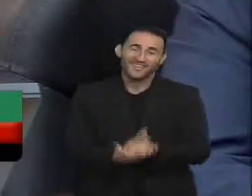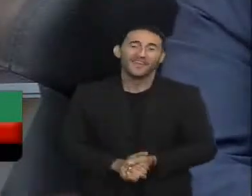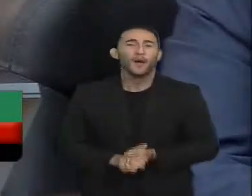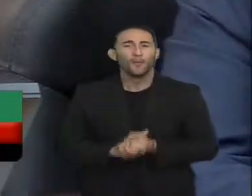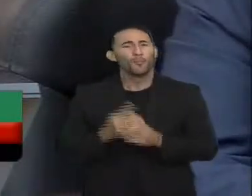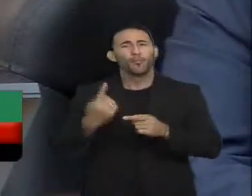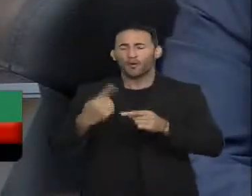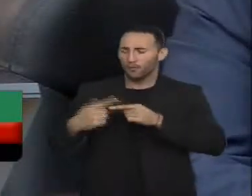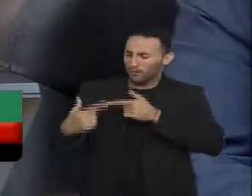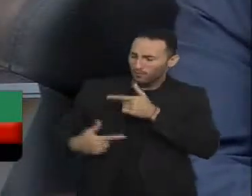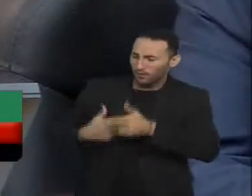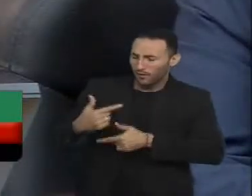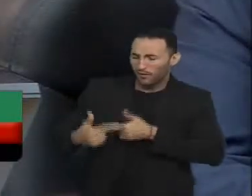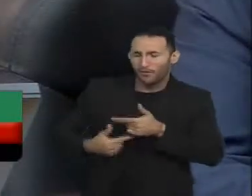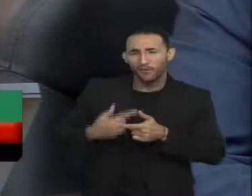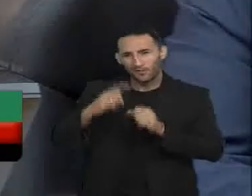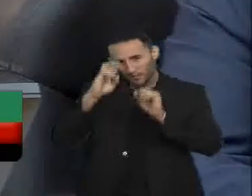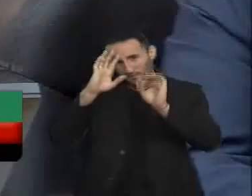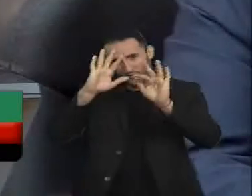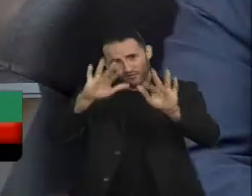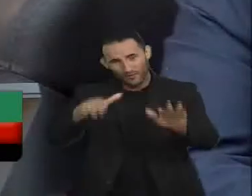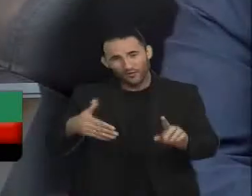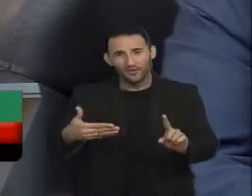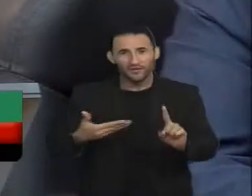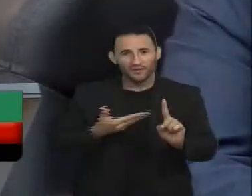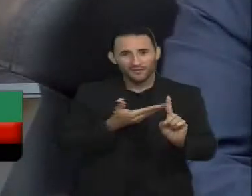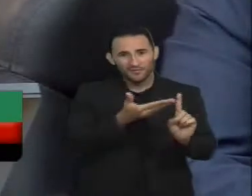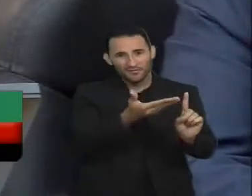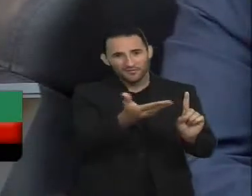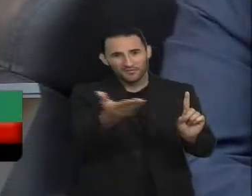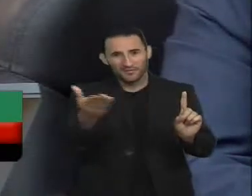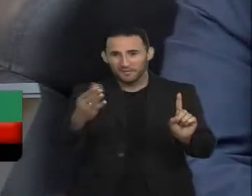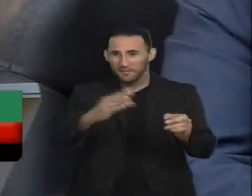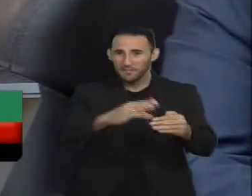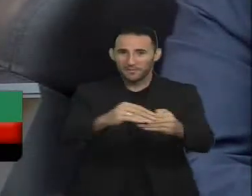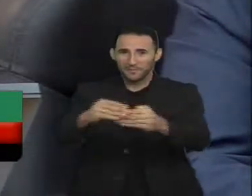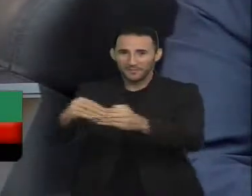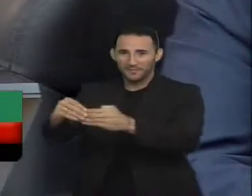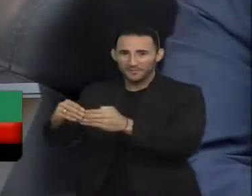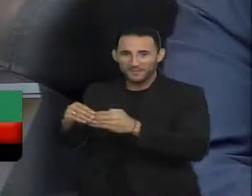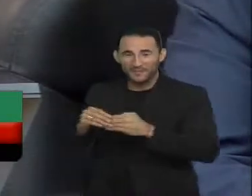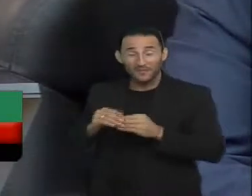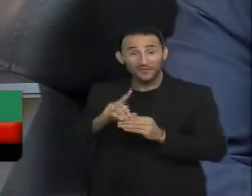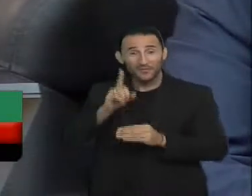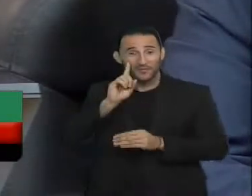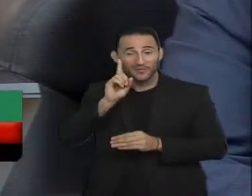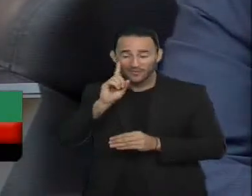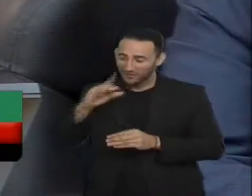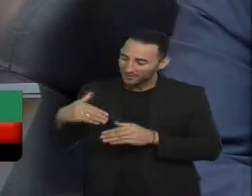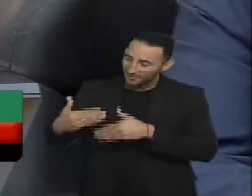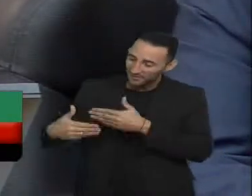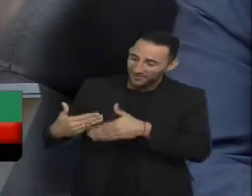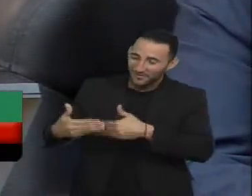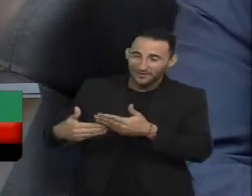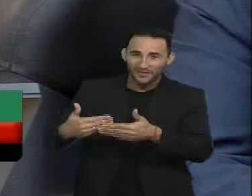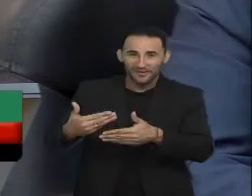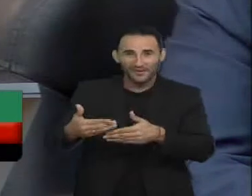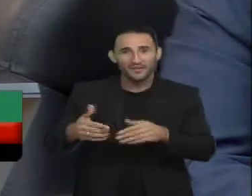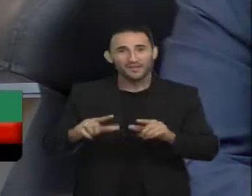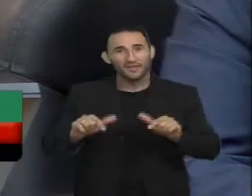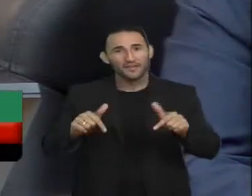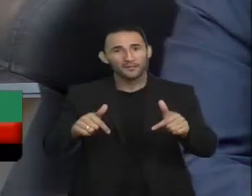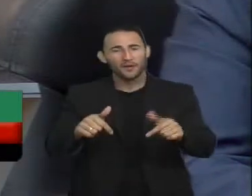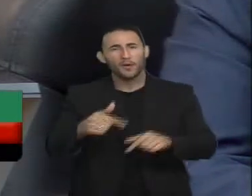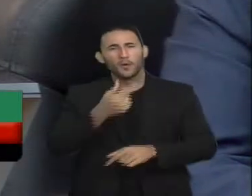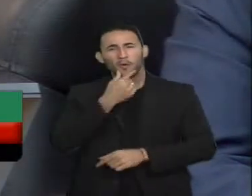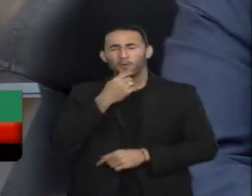seu trabalho. Deus abençoe. Em nome de você, eu quero saudar a todos que estão aí o dia a dia na frente dessa batalha. O Delpo está